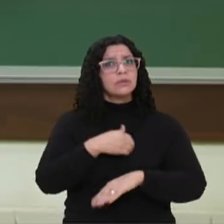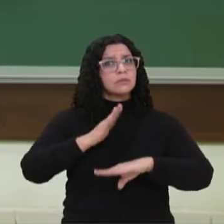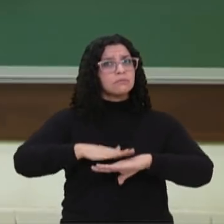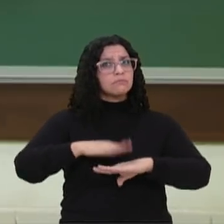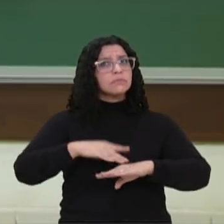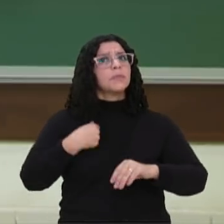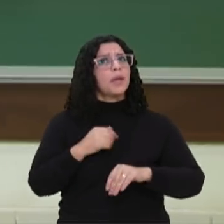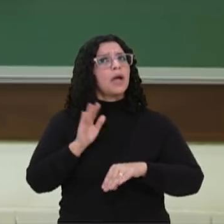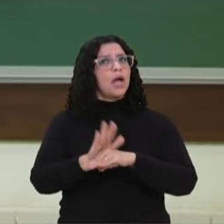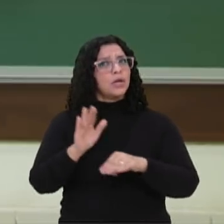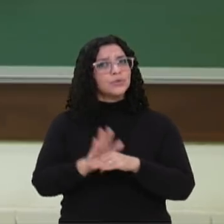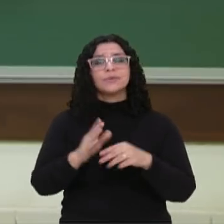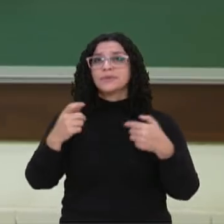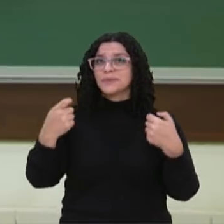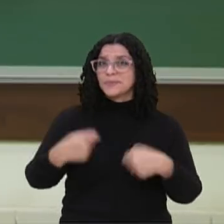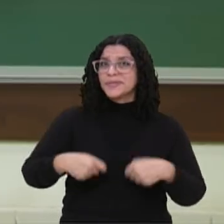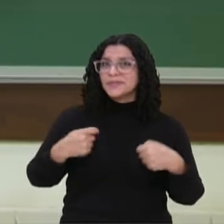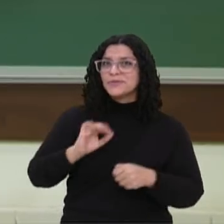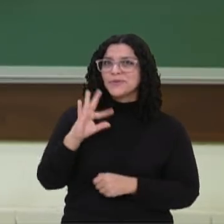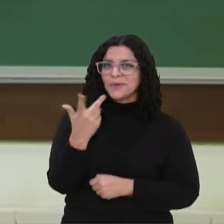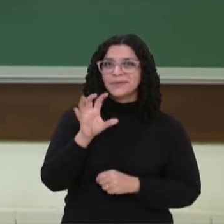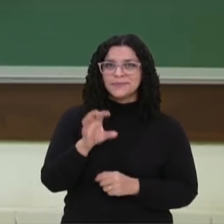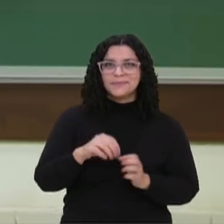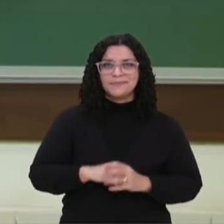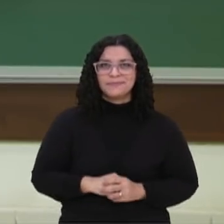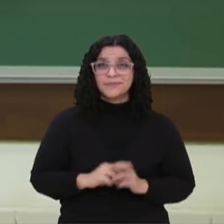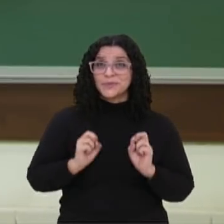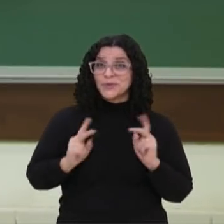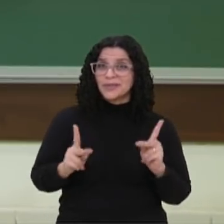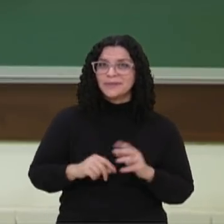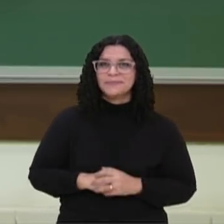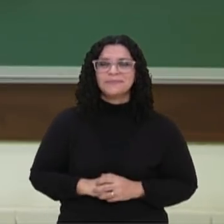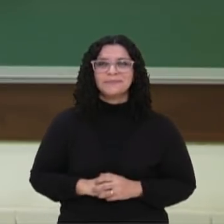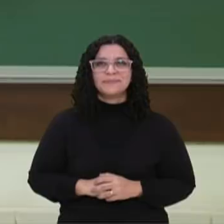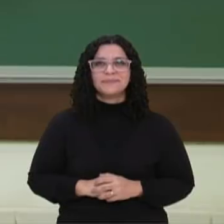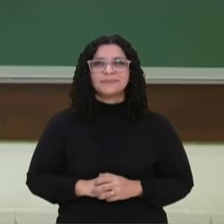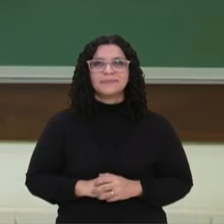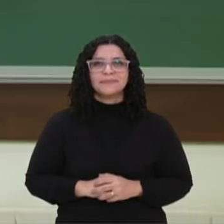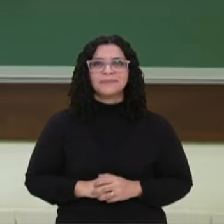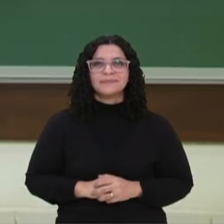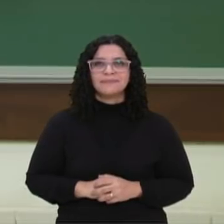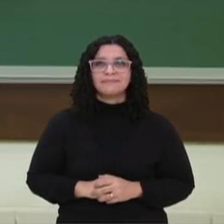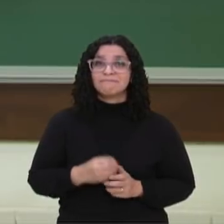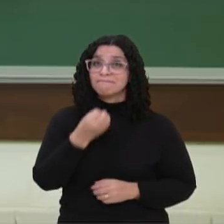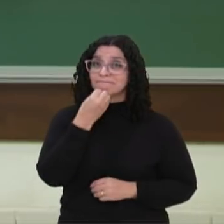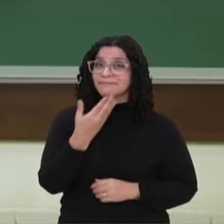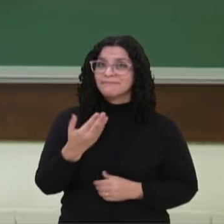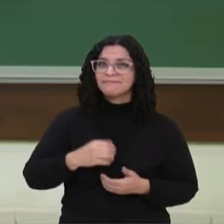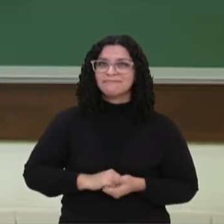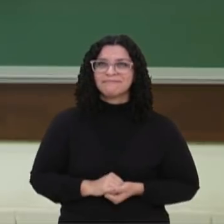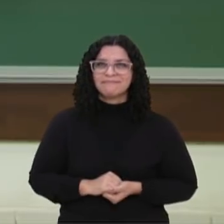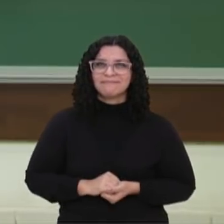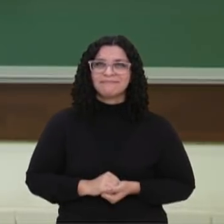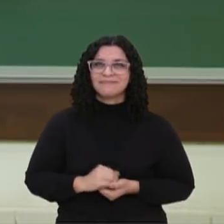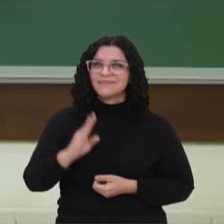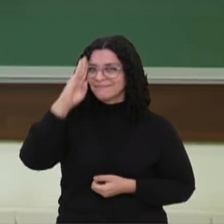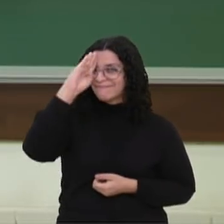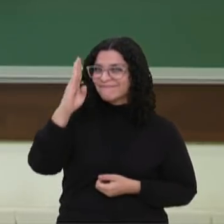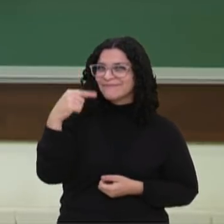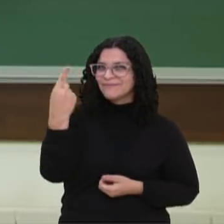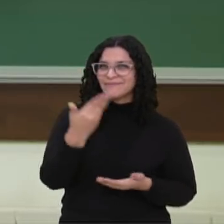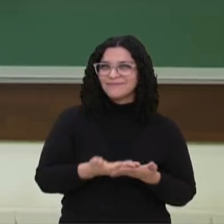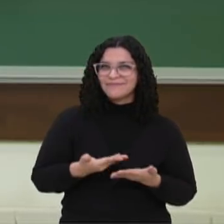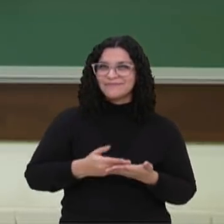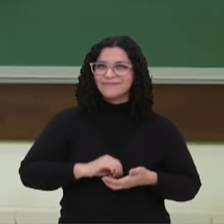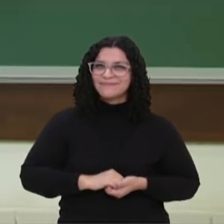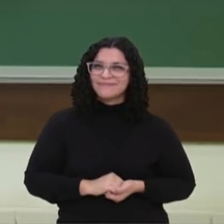parte. É preciso que isso aconteça, ok? Muito bem, gente. Até a próxima.